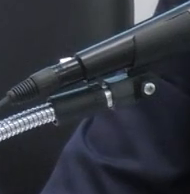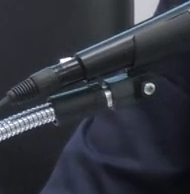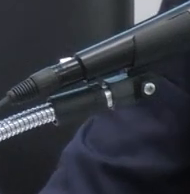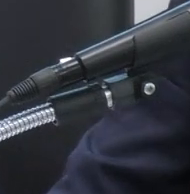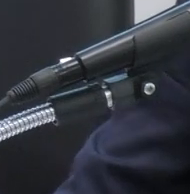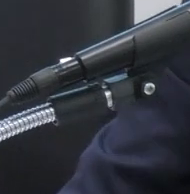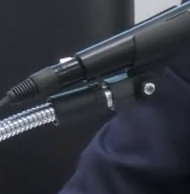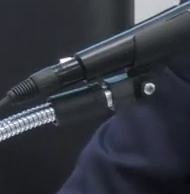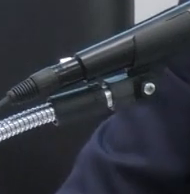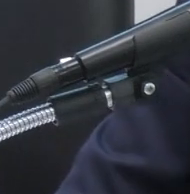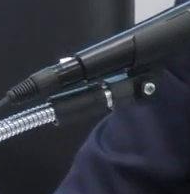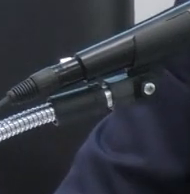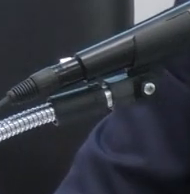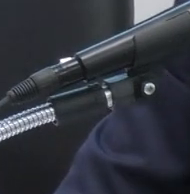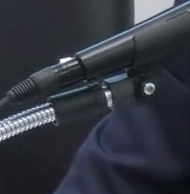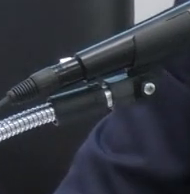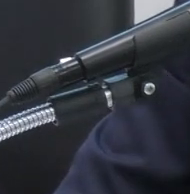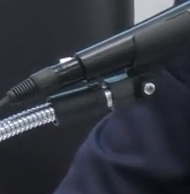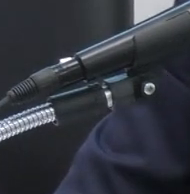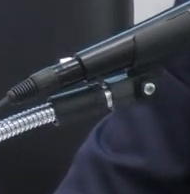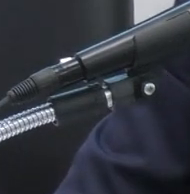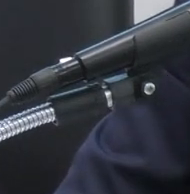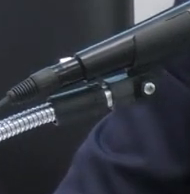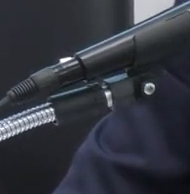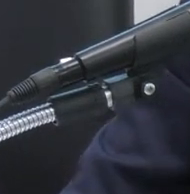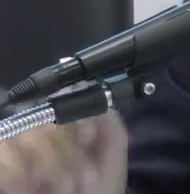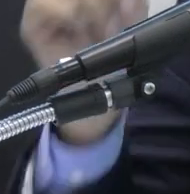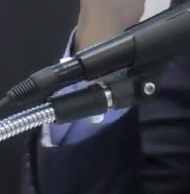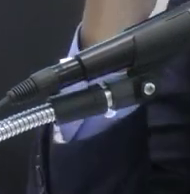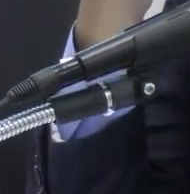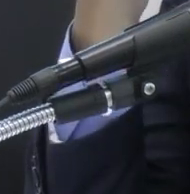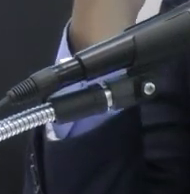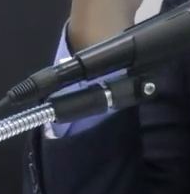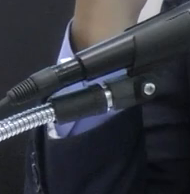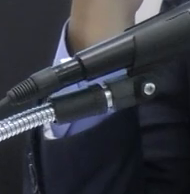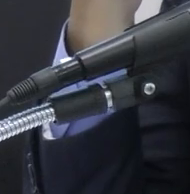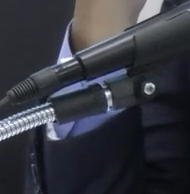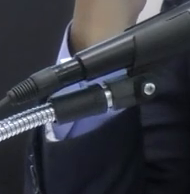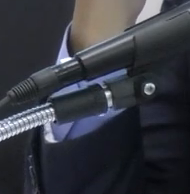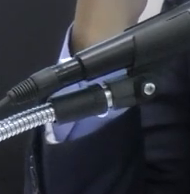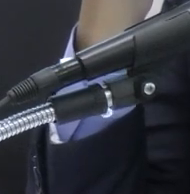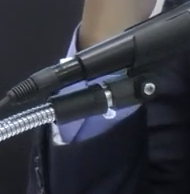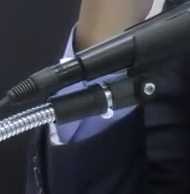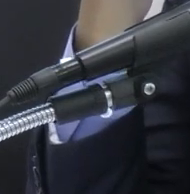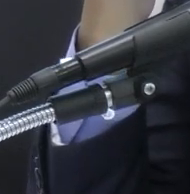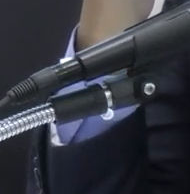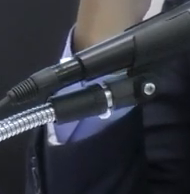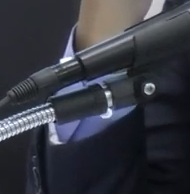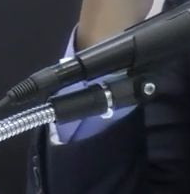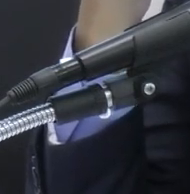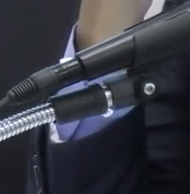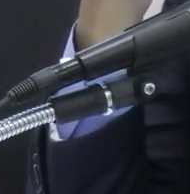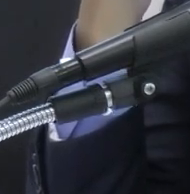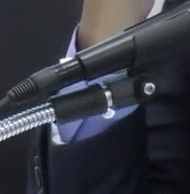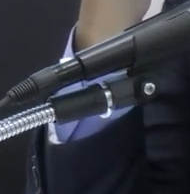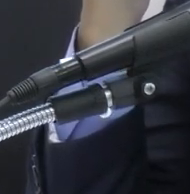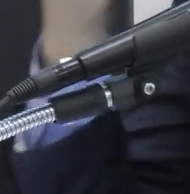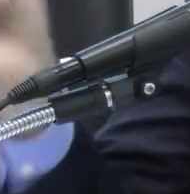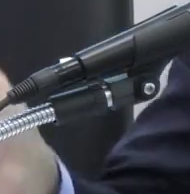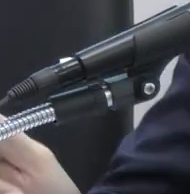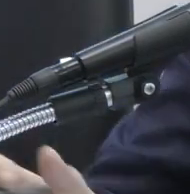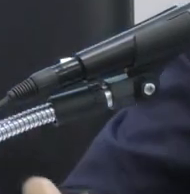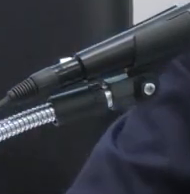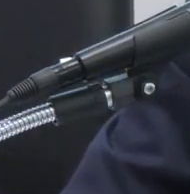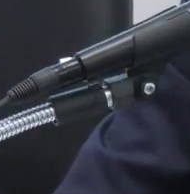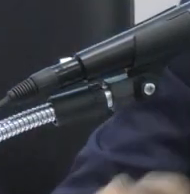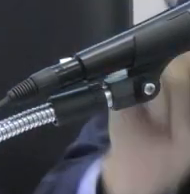Porto do Açu é recente. Tem um volume de cargas de embarcações gigantesca naquela área. Se perguntar, de que forma a